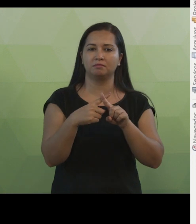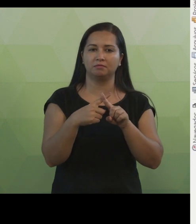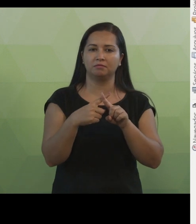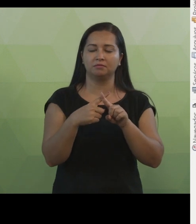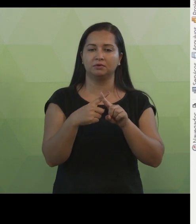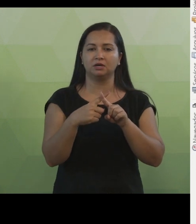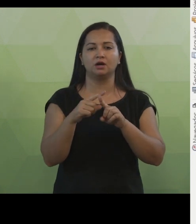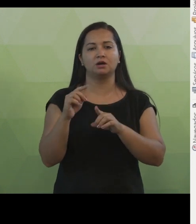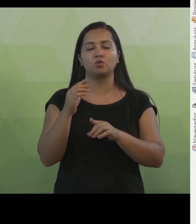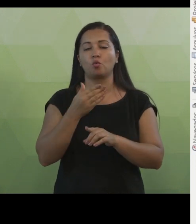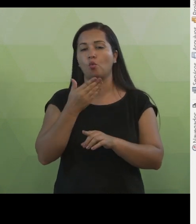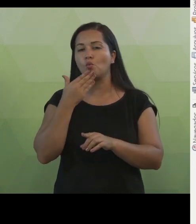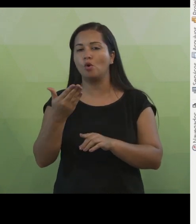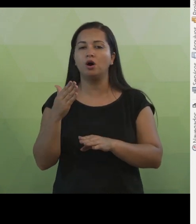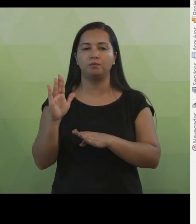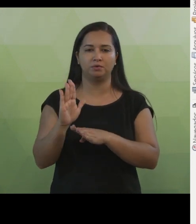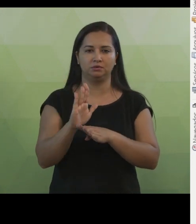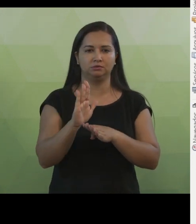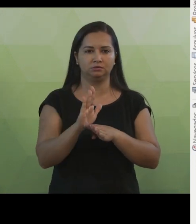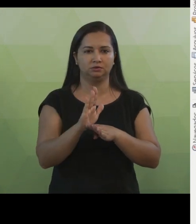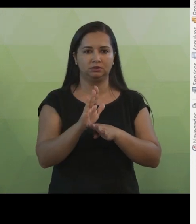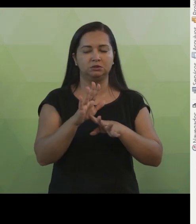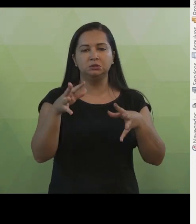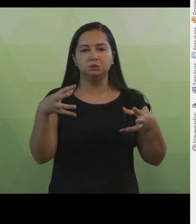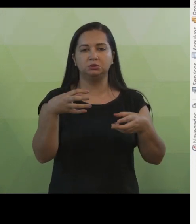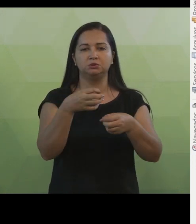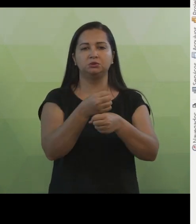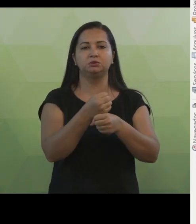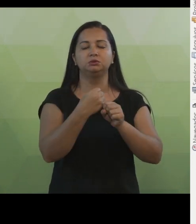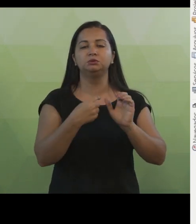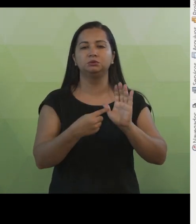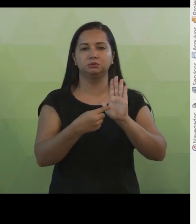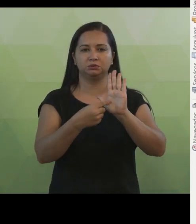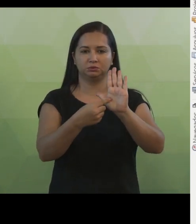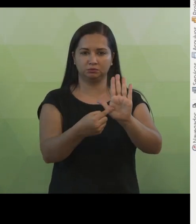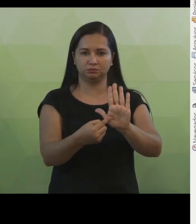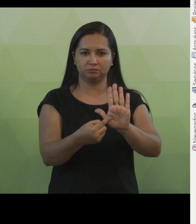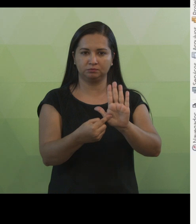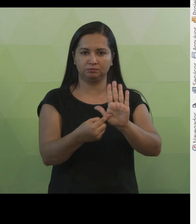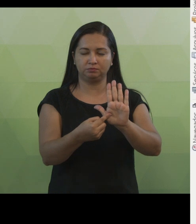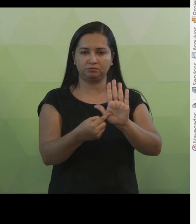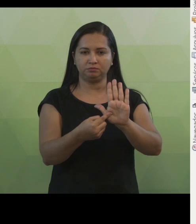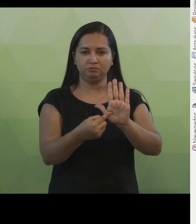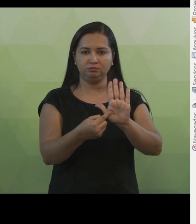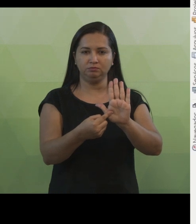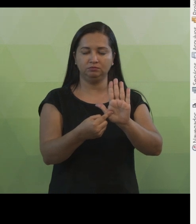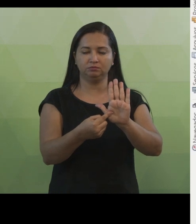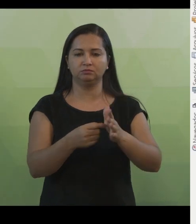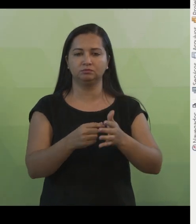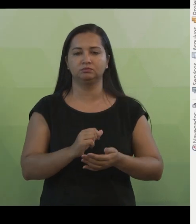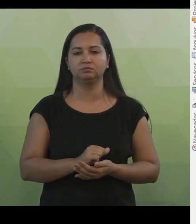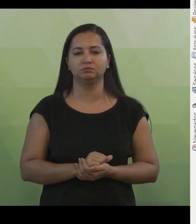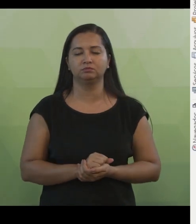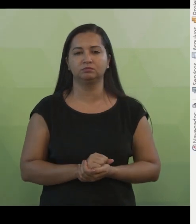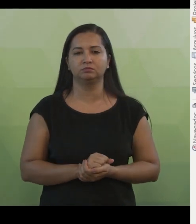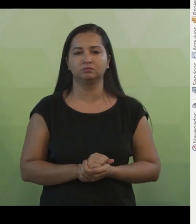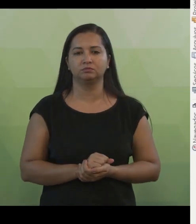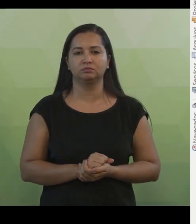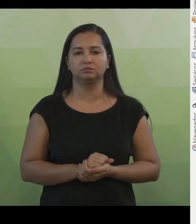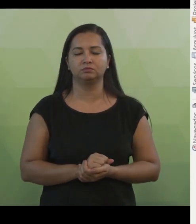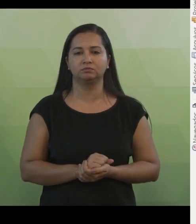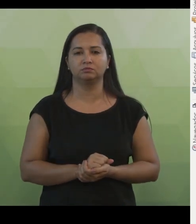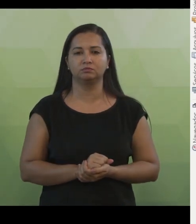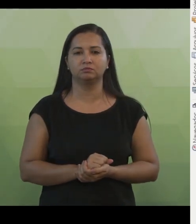vezes, com sinal aqui, mais o variável auxiliar, então é número vezes o